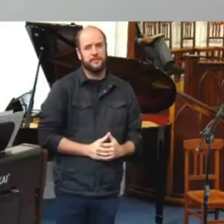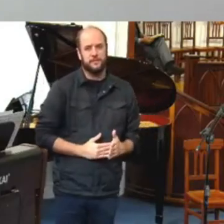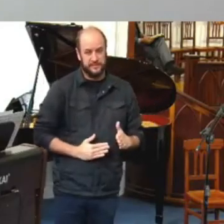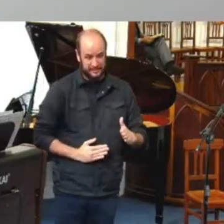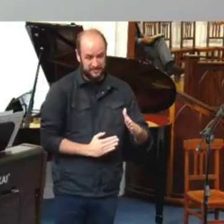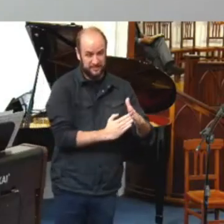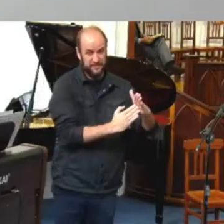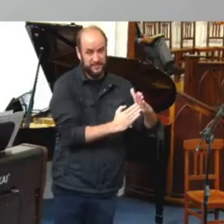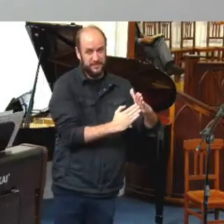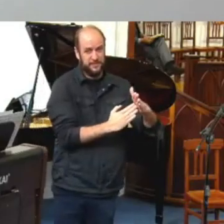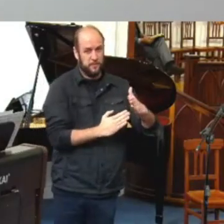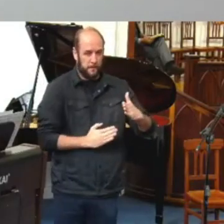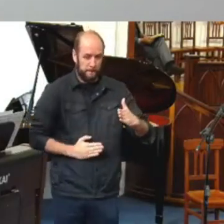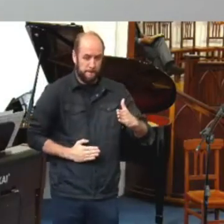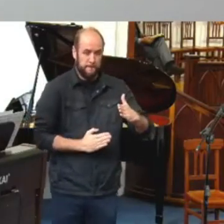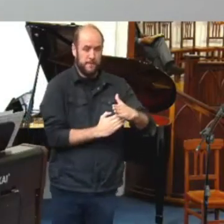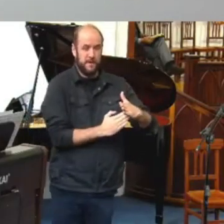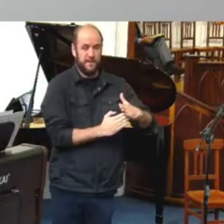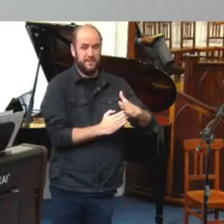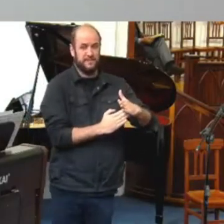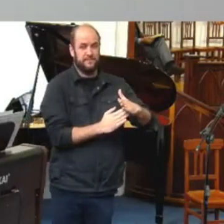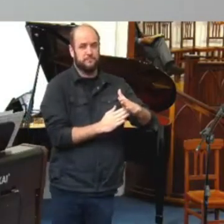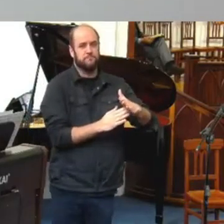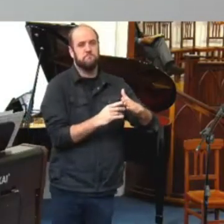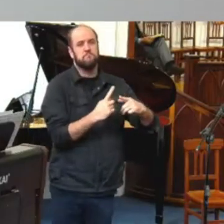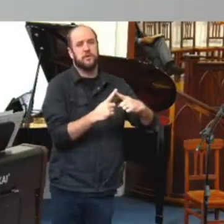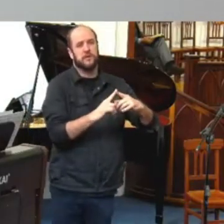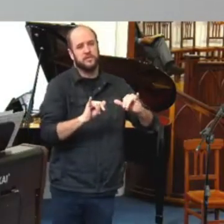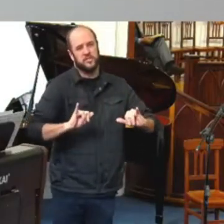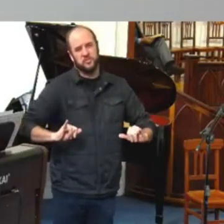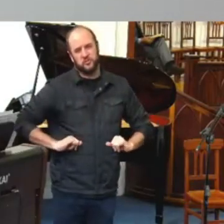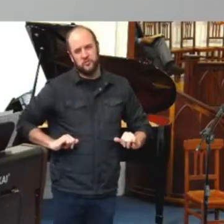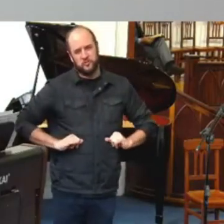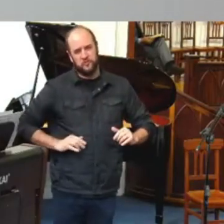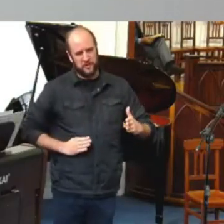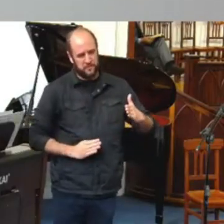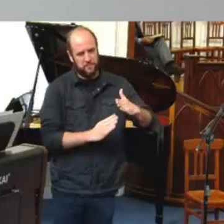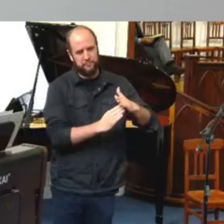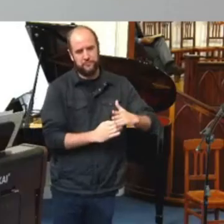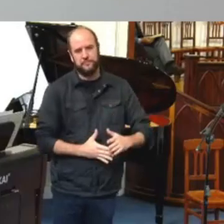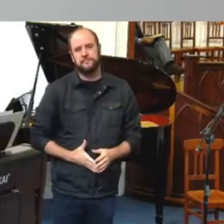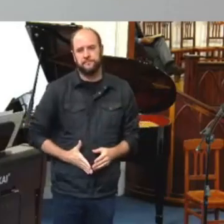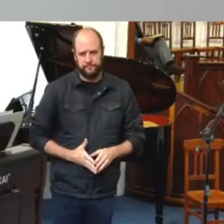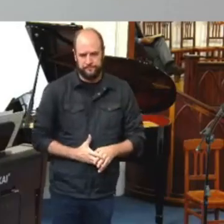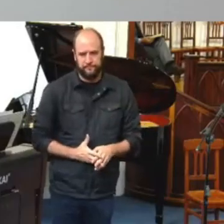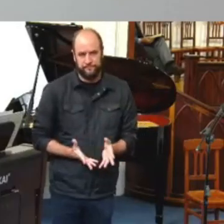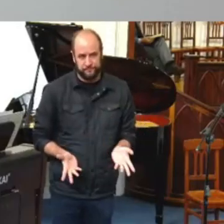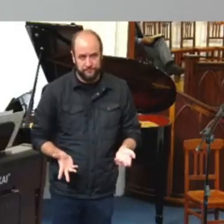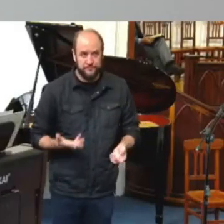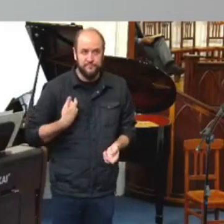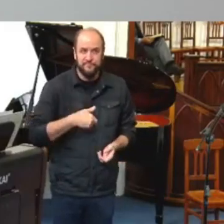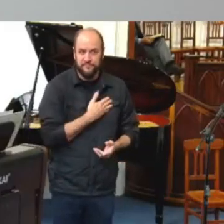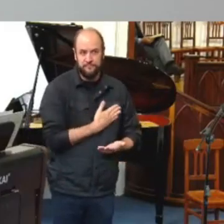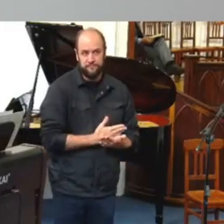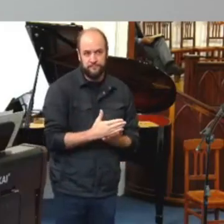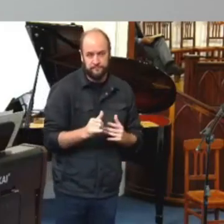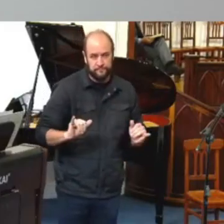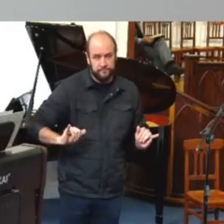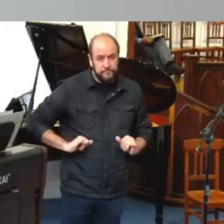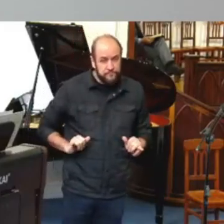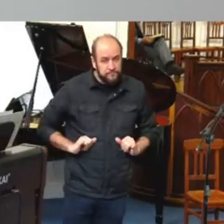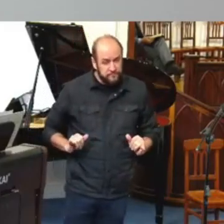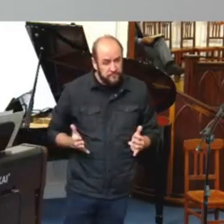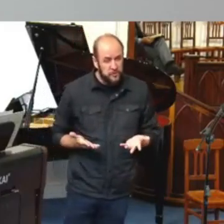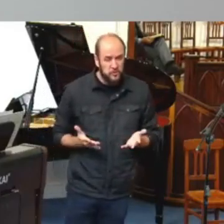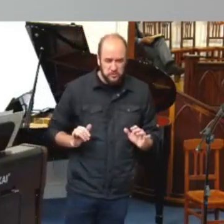que se chegue o sofrimento. Quando o sofrimento e a dor nos afligem, acabamos